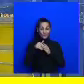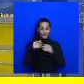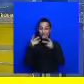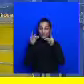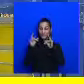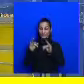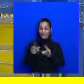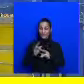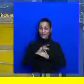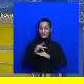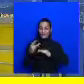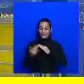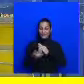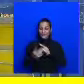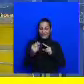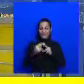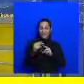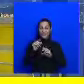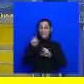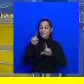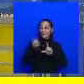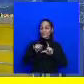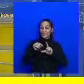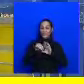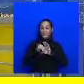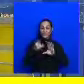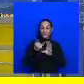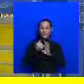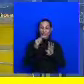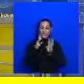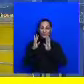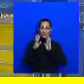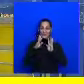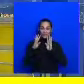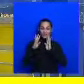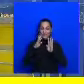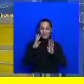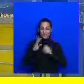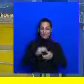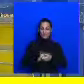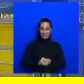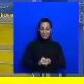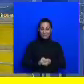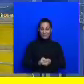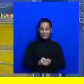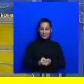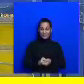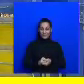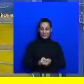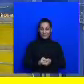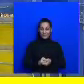aqui por meio dos perfis da Caixa e da RedeTV no YouTube e no Facebook.